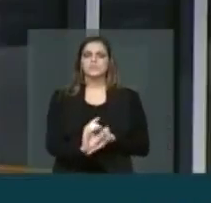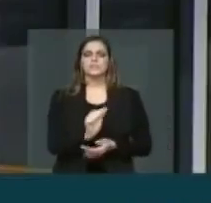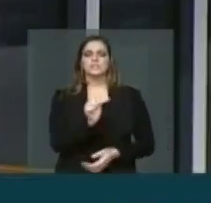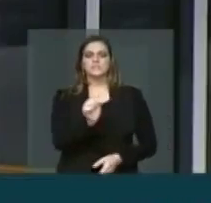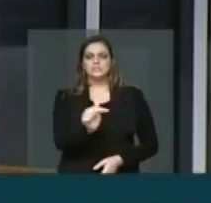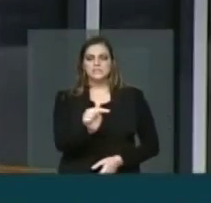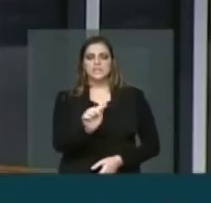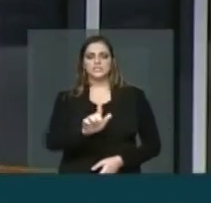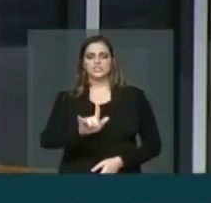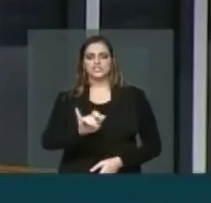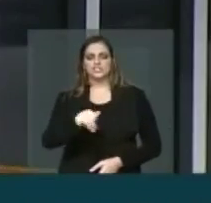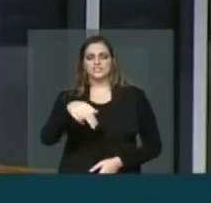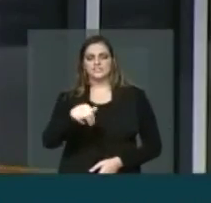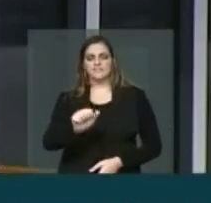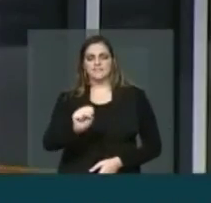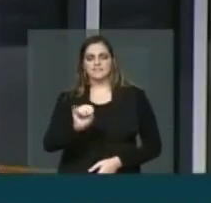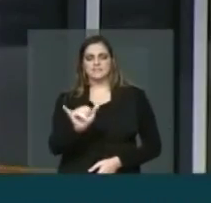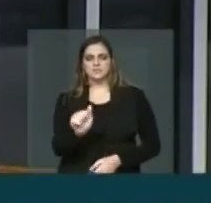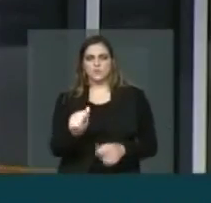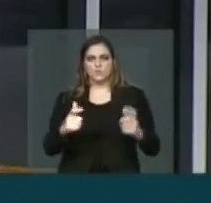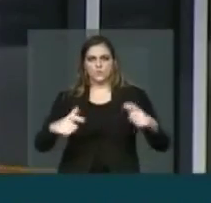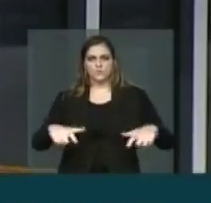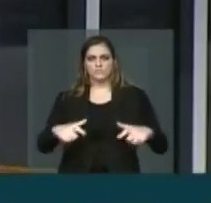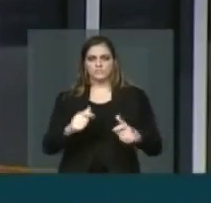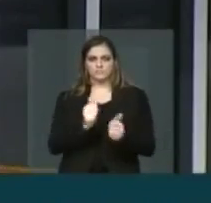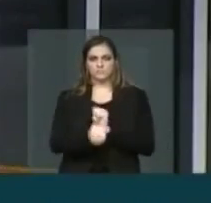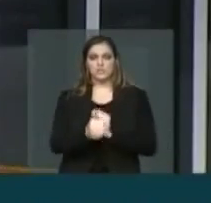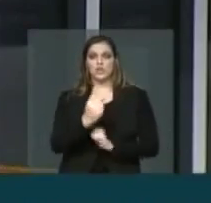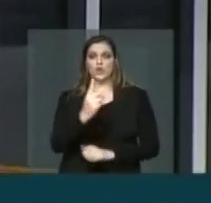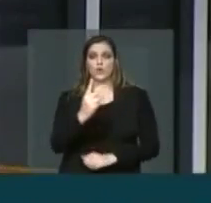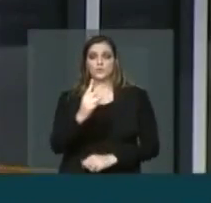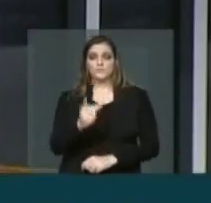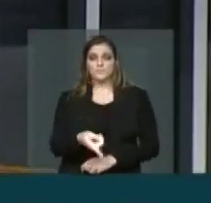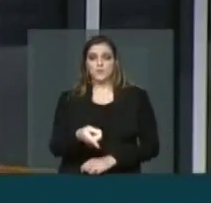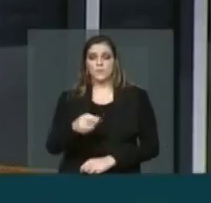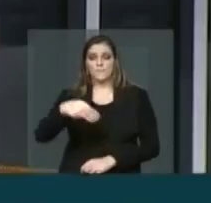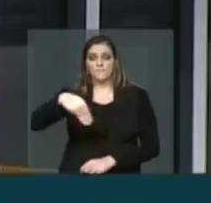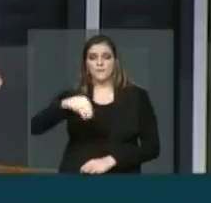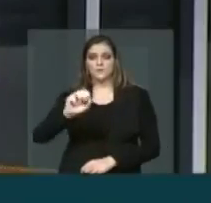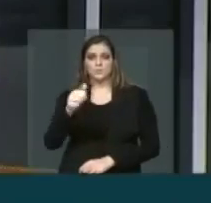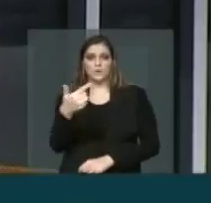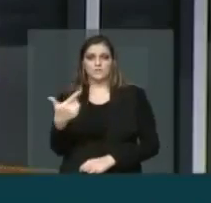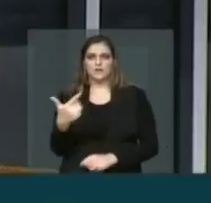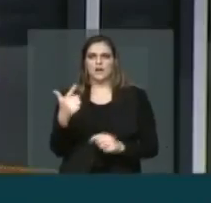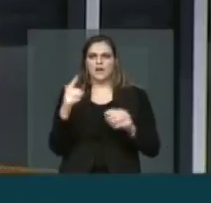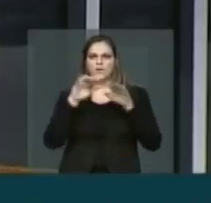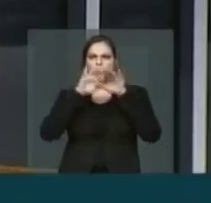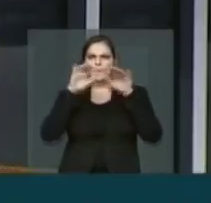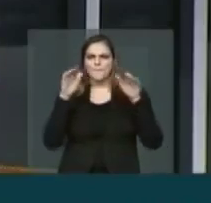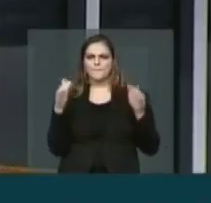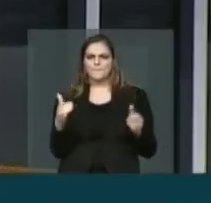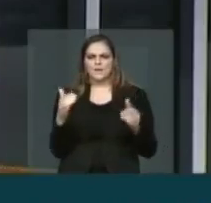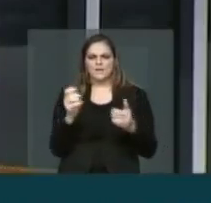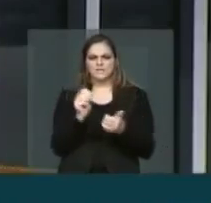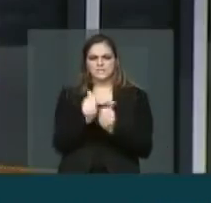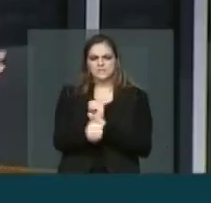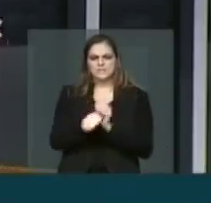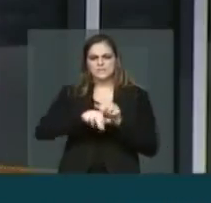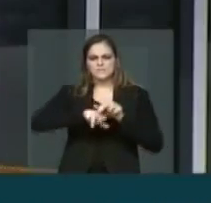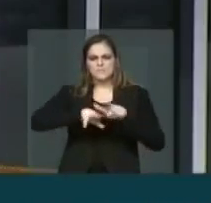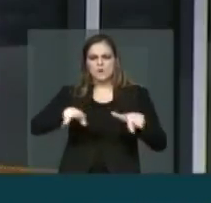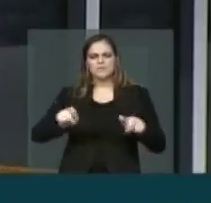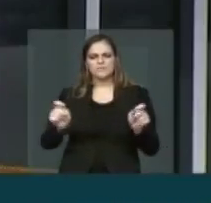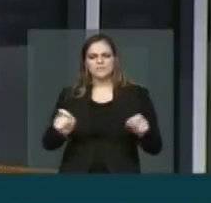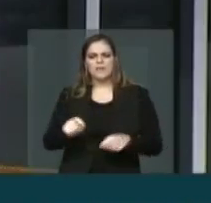7 ginásios de 2 mil metros quadrados, ginásio coberto, poliesportivo, de